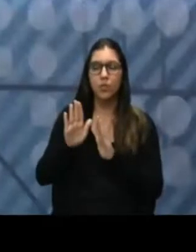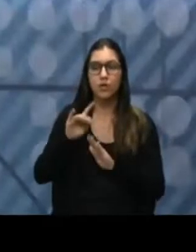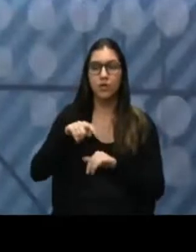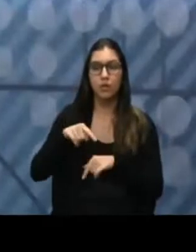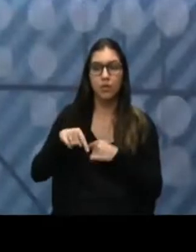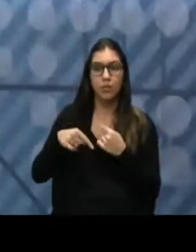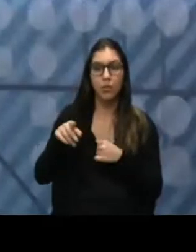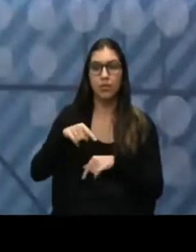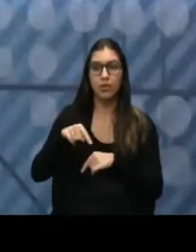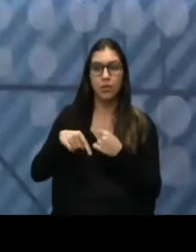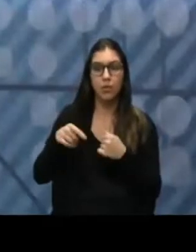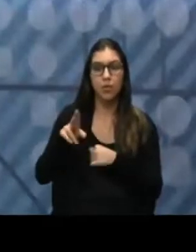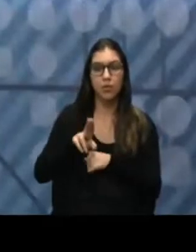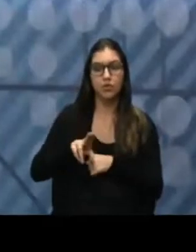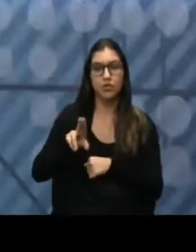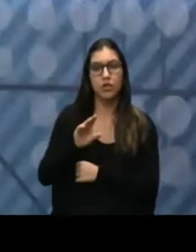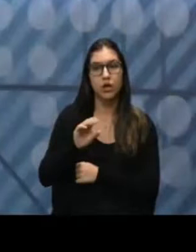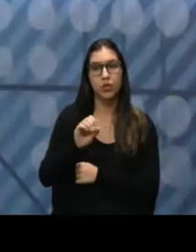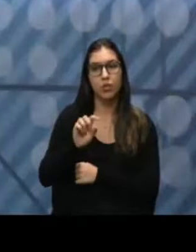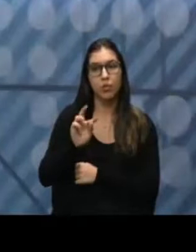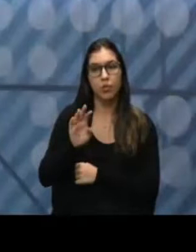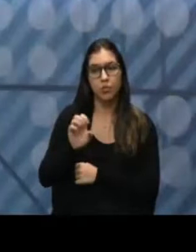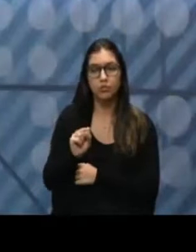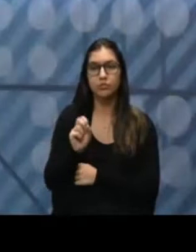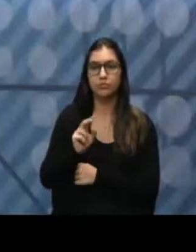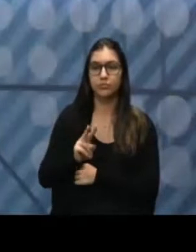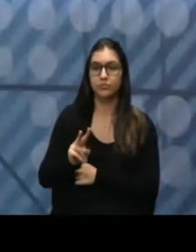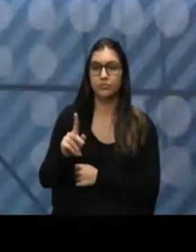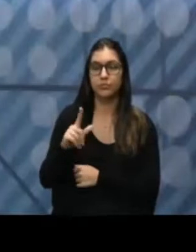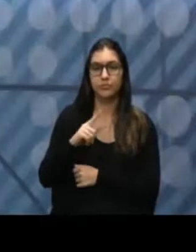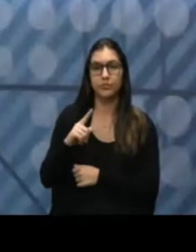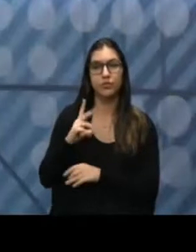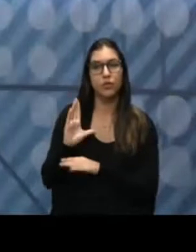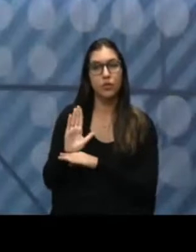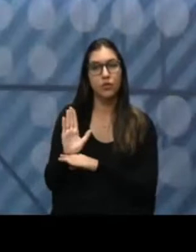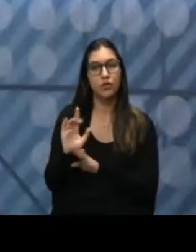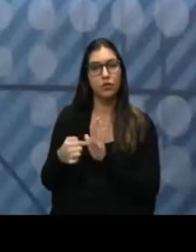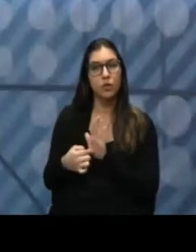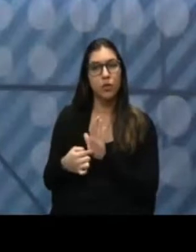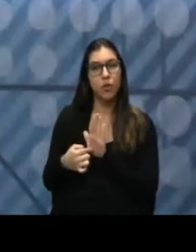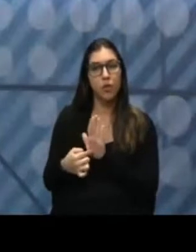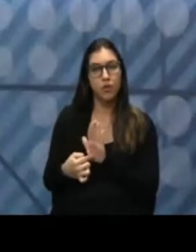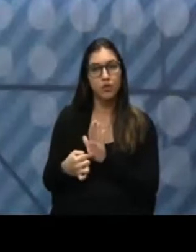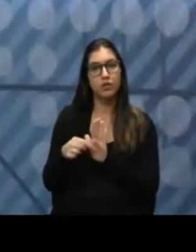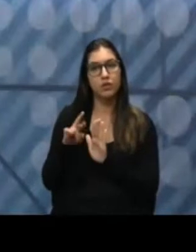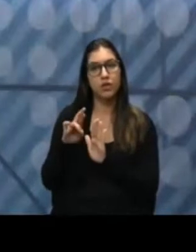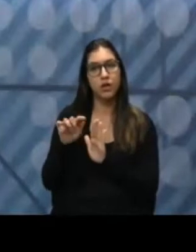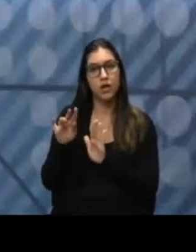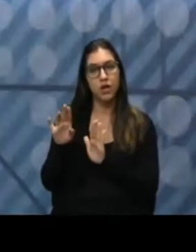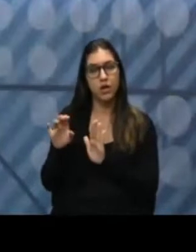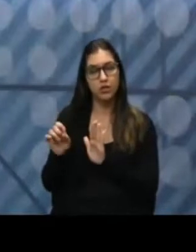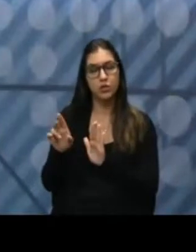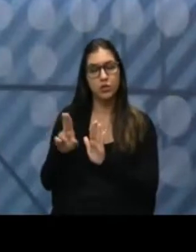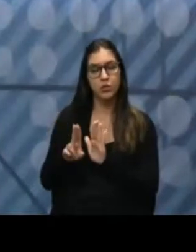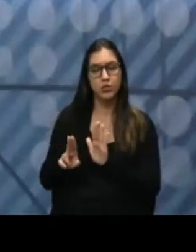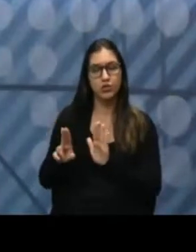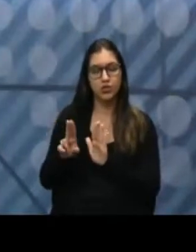na utilização desses compostos. Dando sequência, nós temos um vídeo que está mostrando esses reagentes químicos que serão